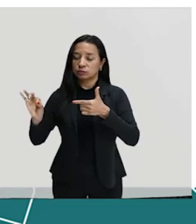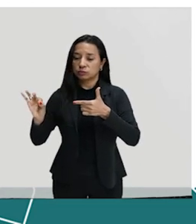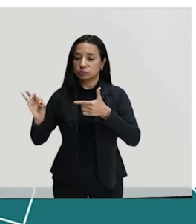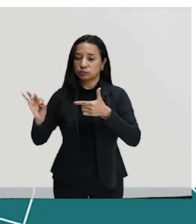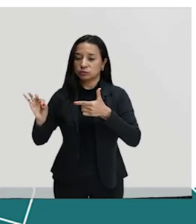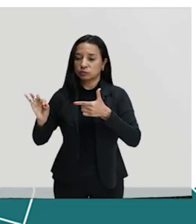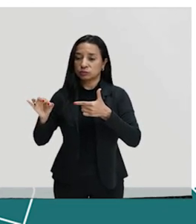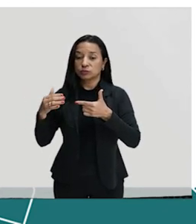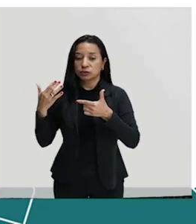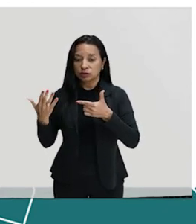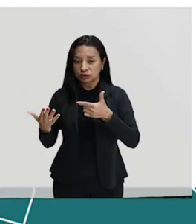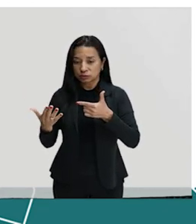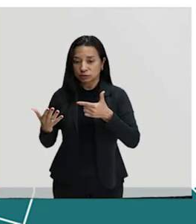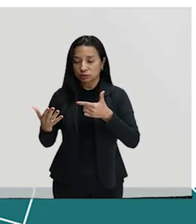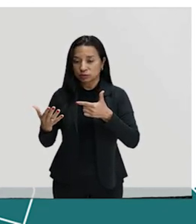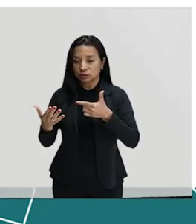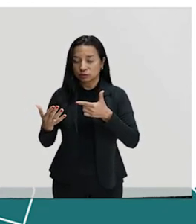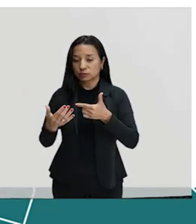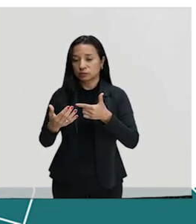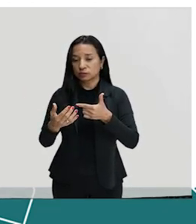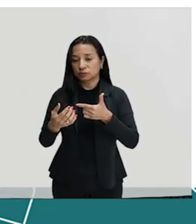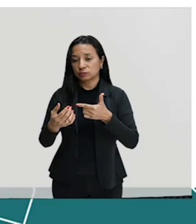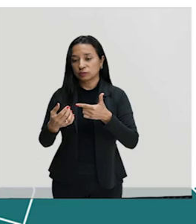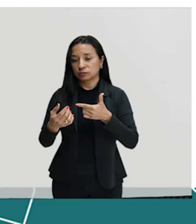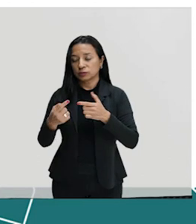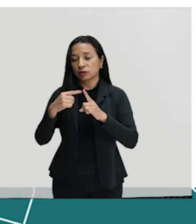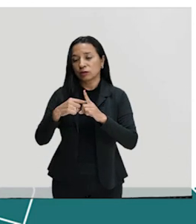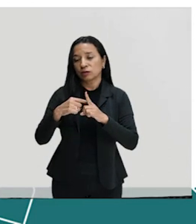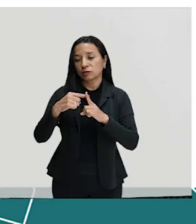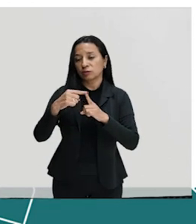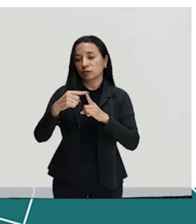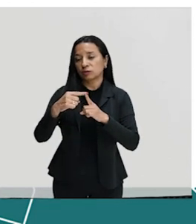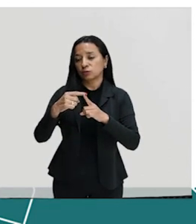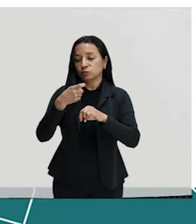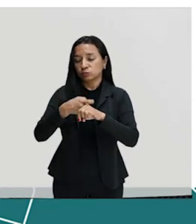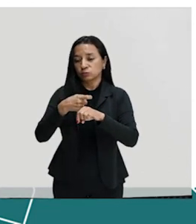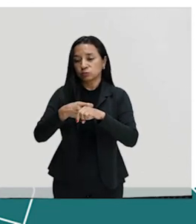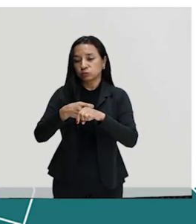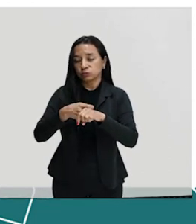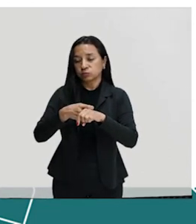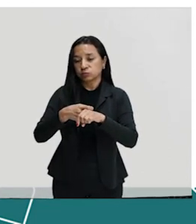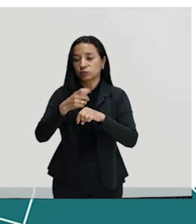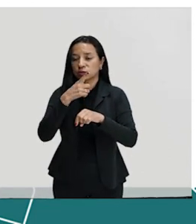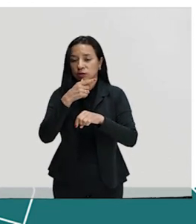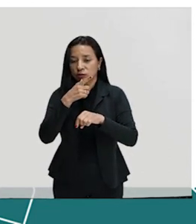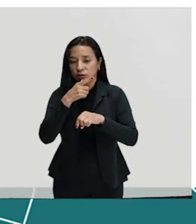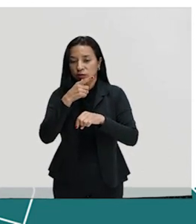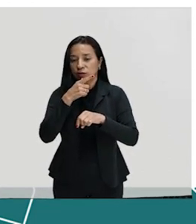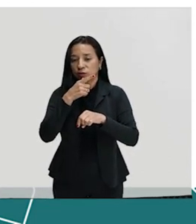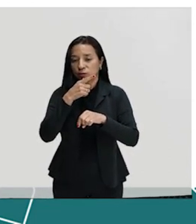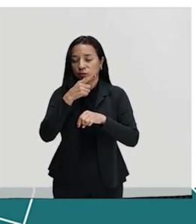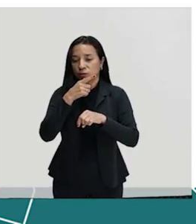de solidificação da água no termômetro né da escala x será letra